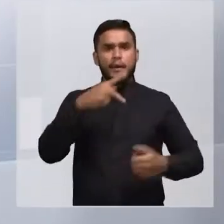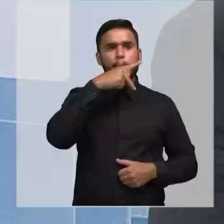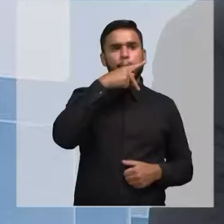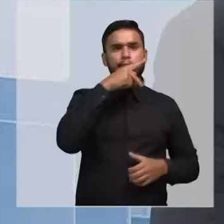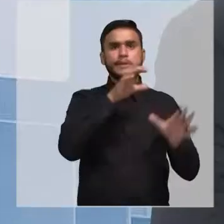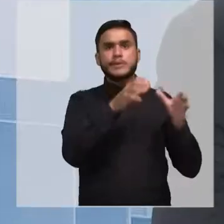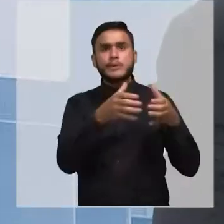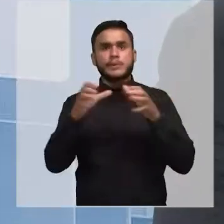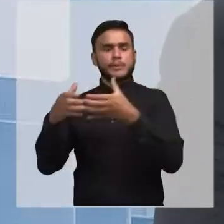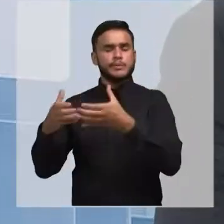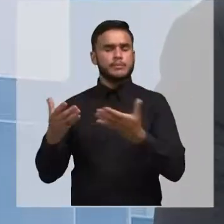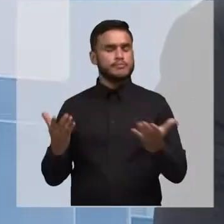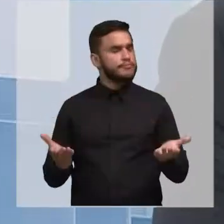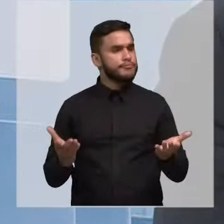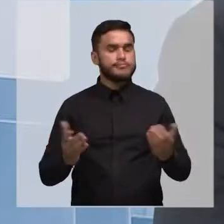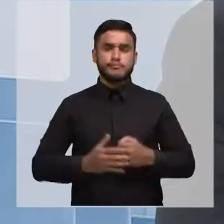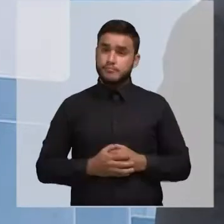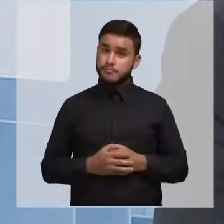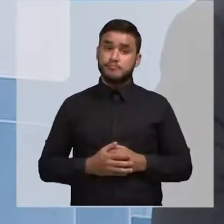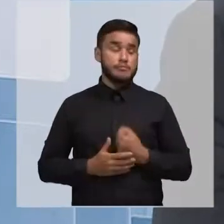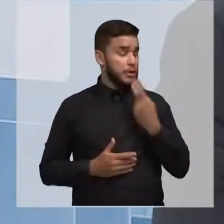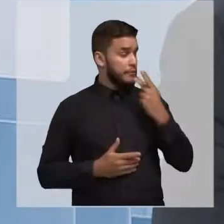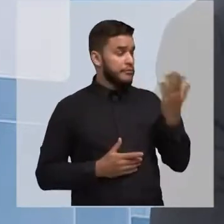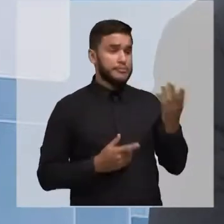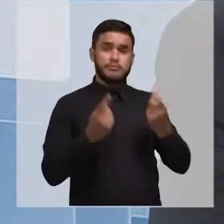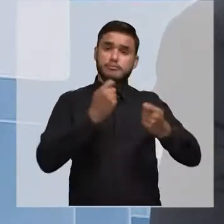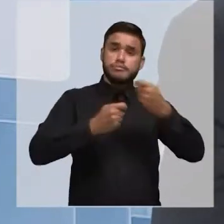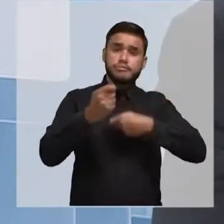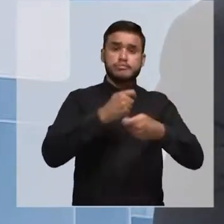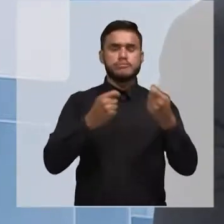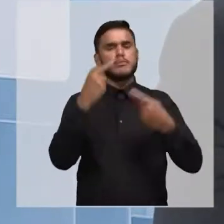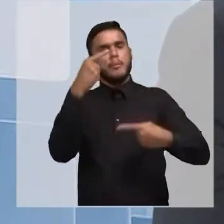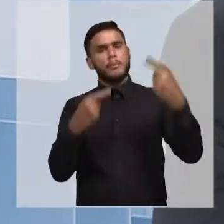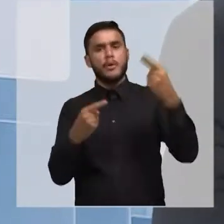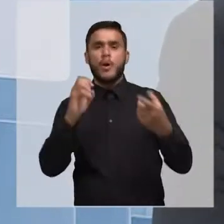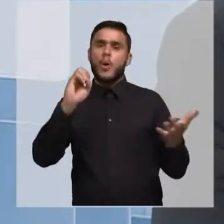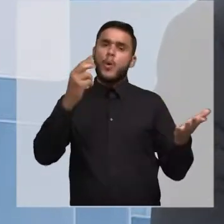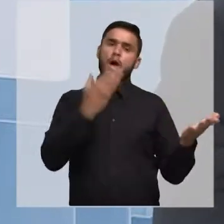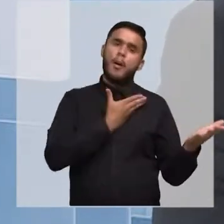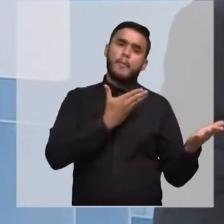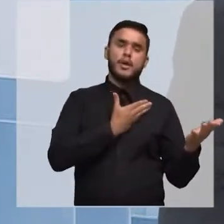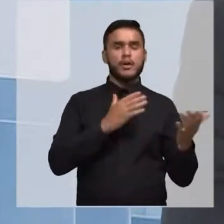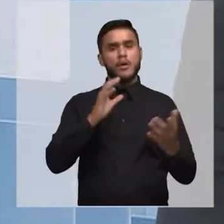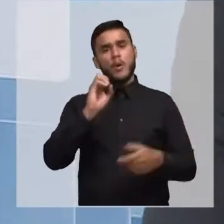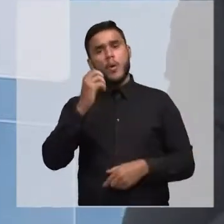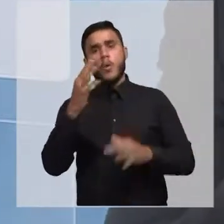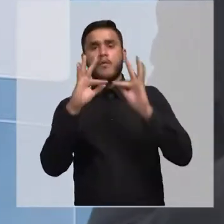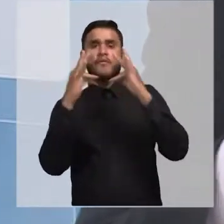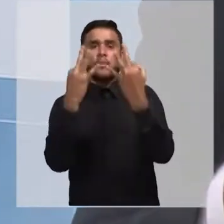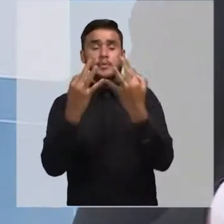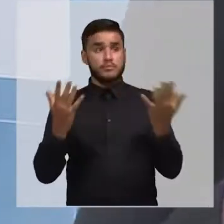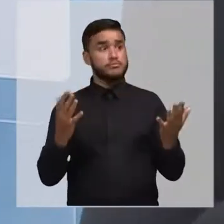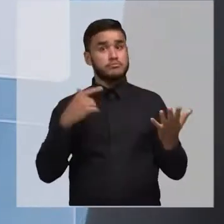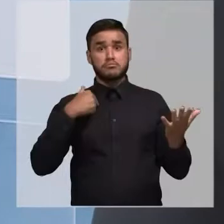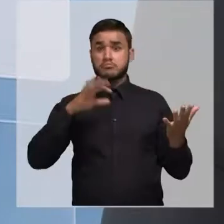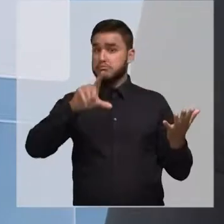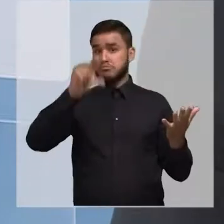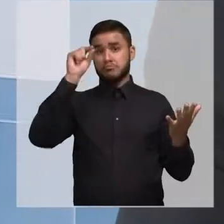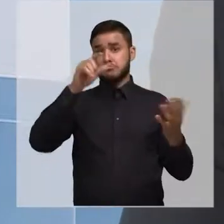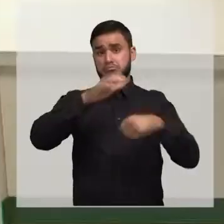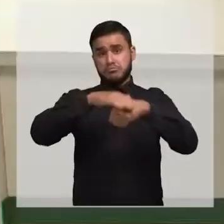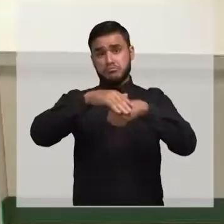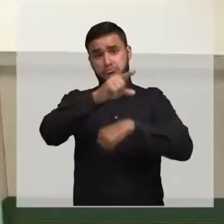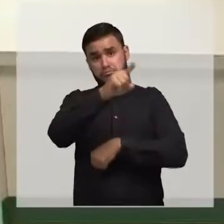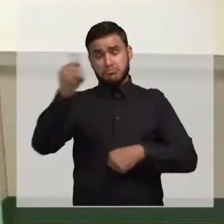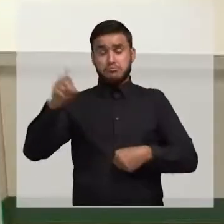Aí o interesse você escolha, econômico, Sem dúvida. político, de amizade, familiar. Você escolha o interesse. Gilmar Mendes